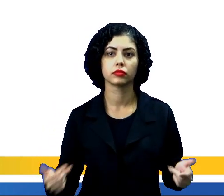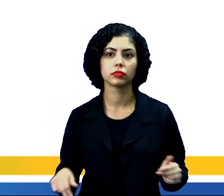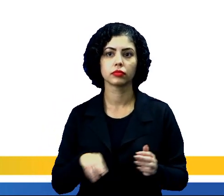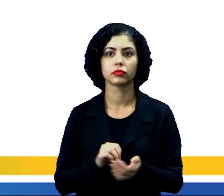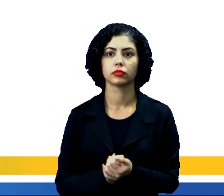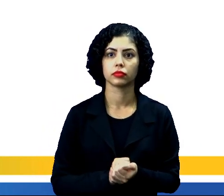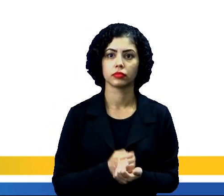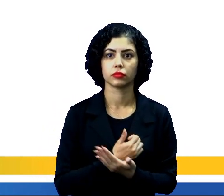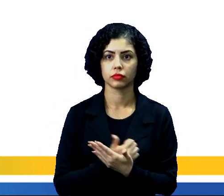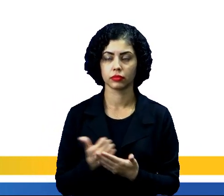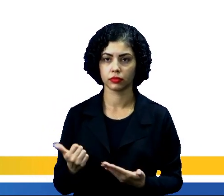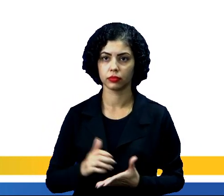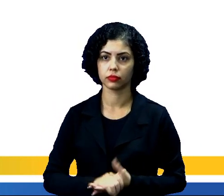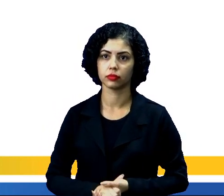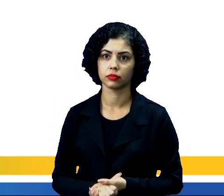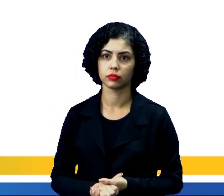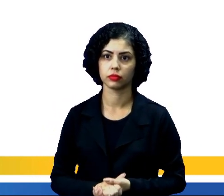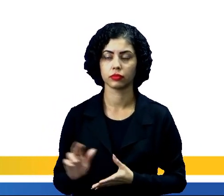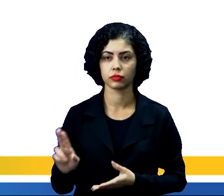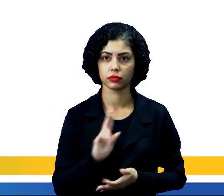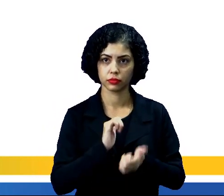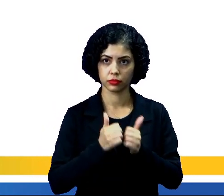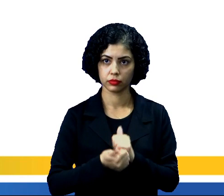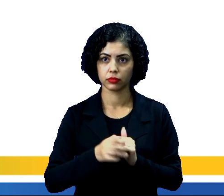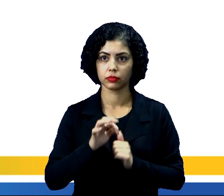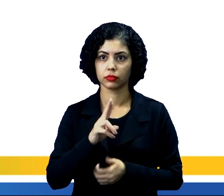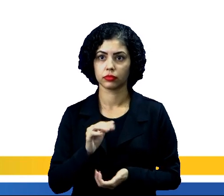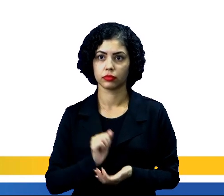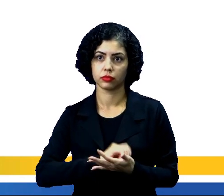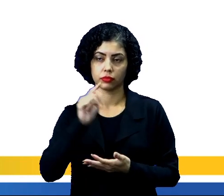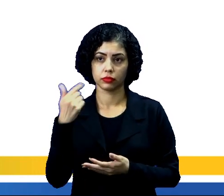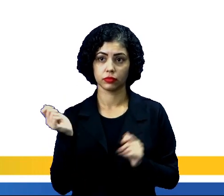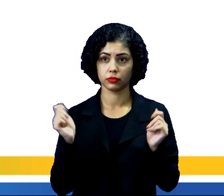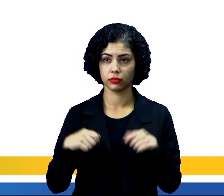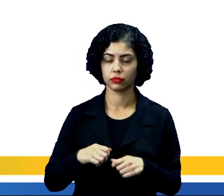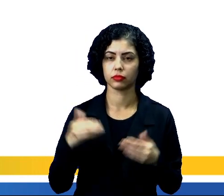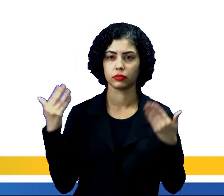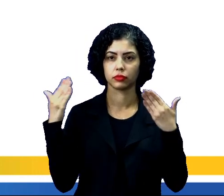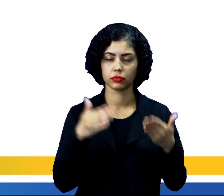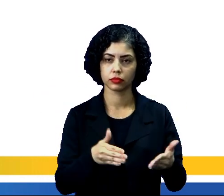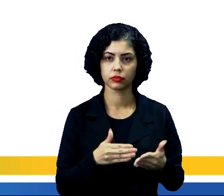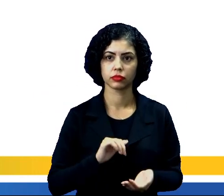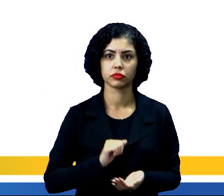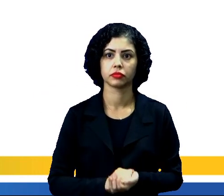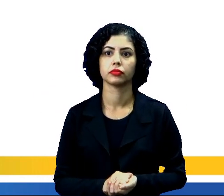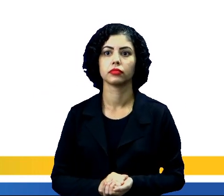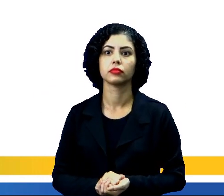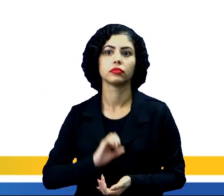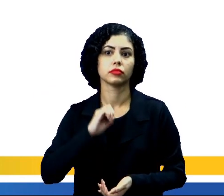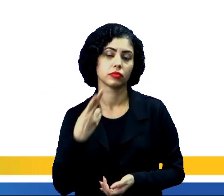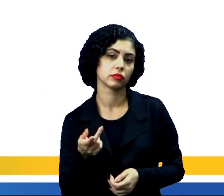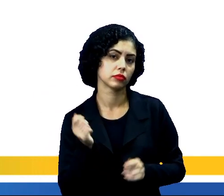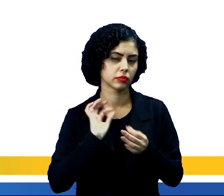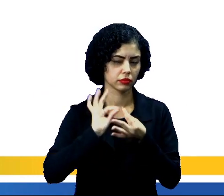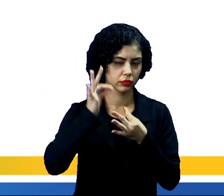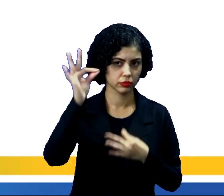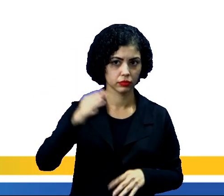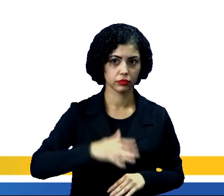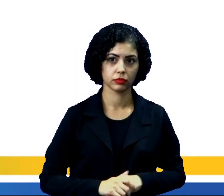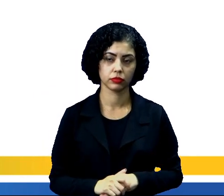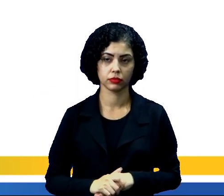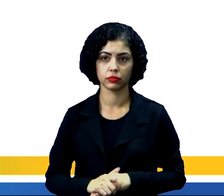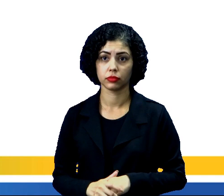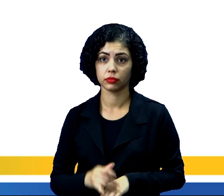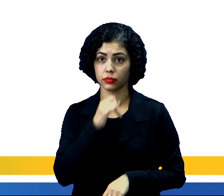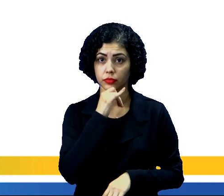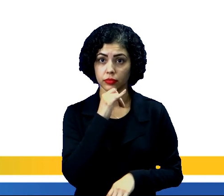e os objetivos táticos da ação. Os chamados esportes de taco são aqueles que possuem o objetivo de rebater a bola o mais longe possível.